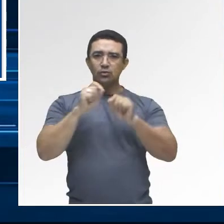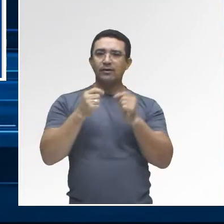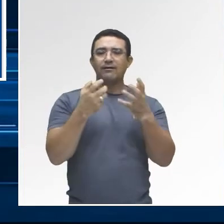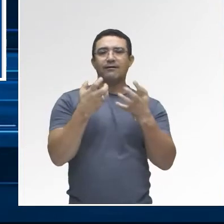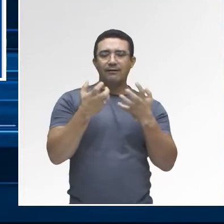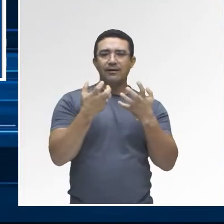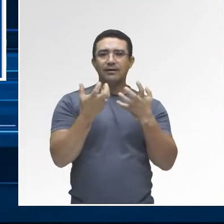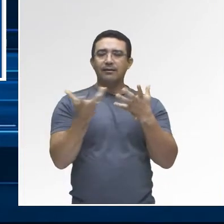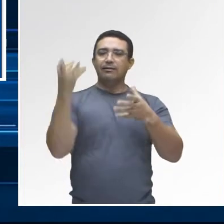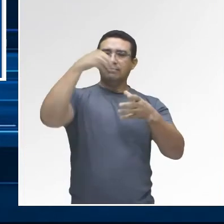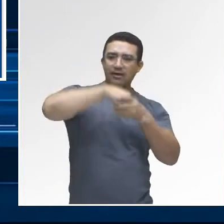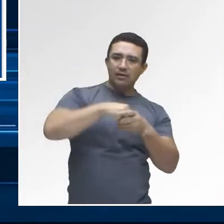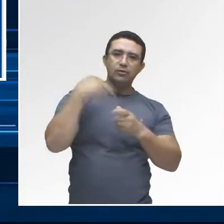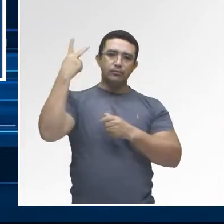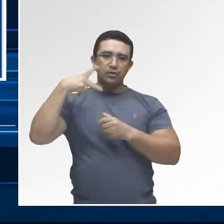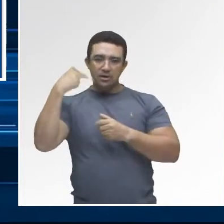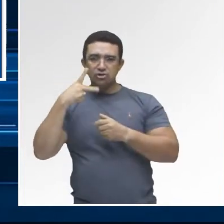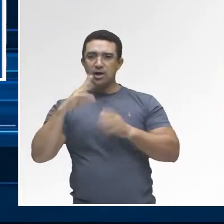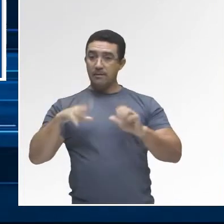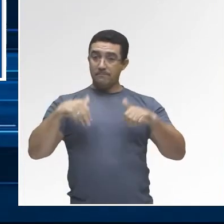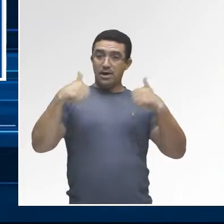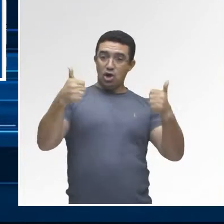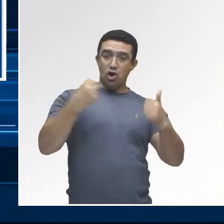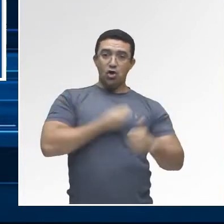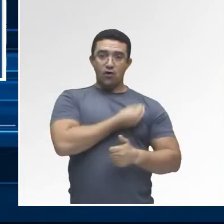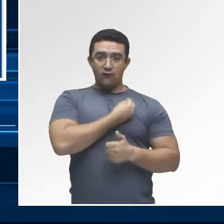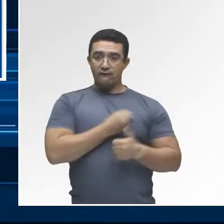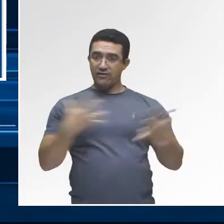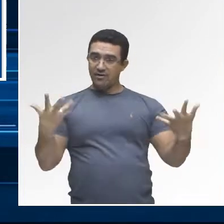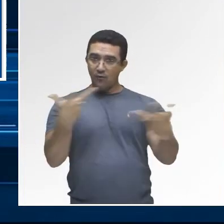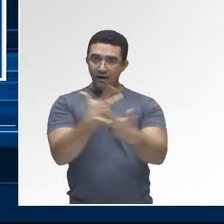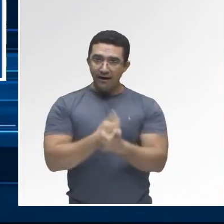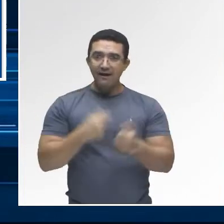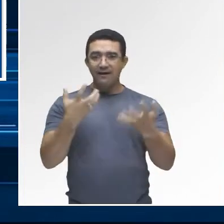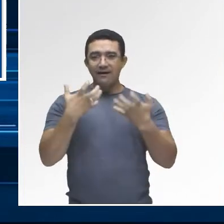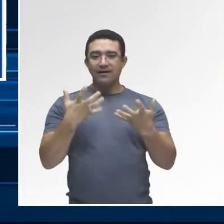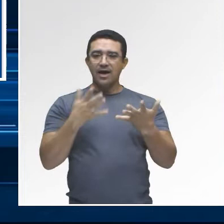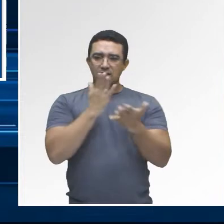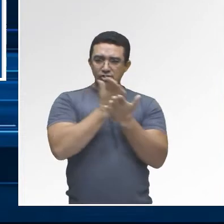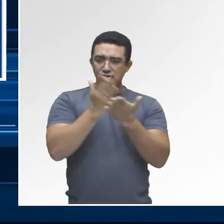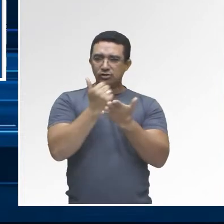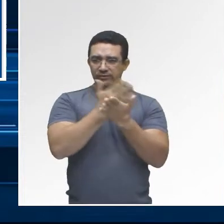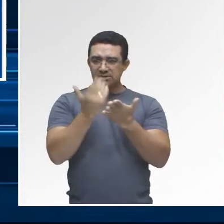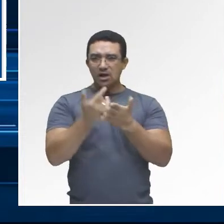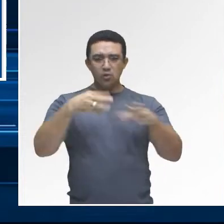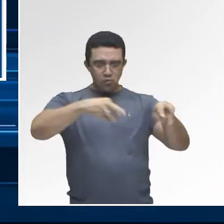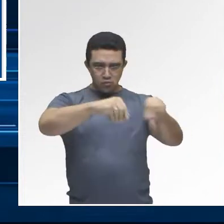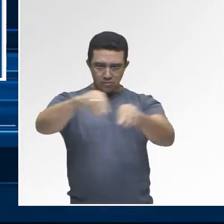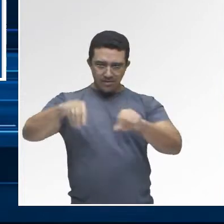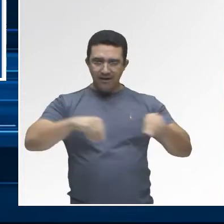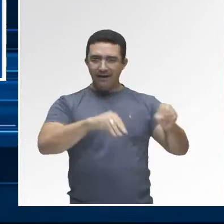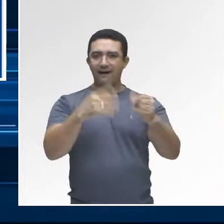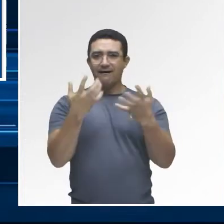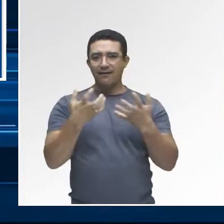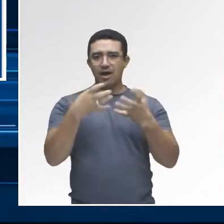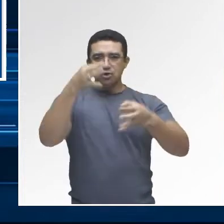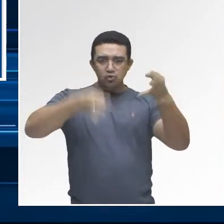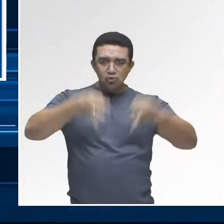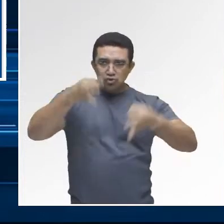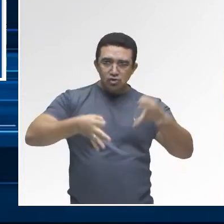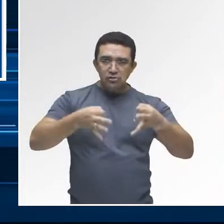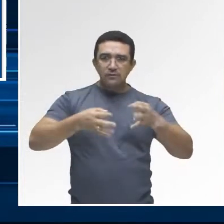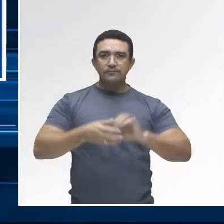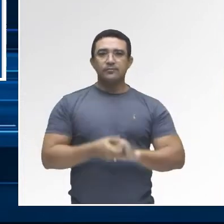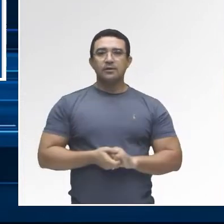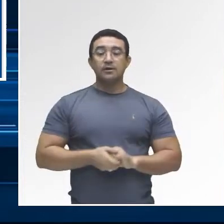por melhores condições sociais. Eles querem uma divisão mais justa das terras, por exemplo, certo? Lembrando